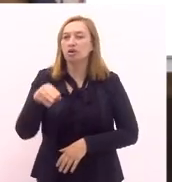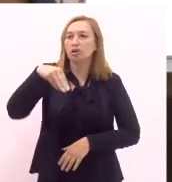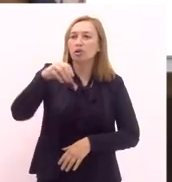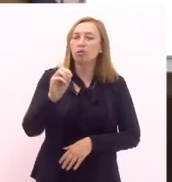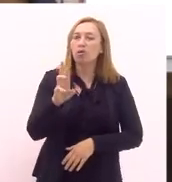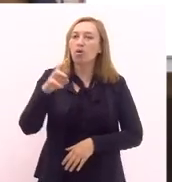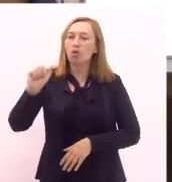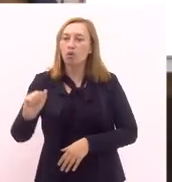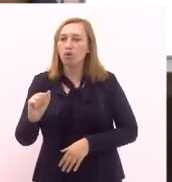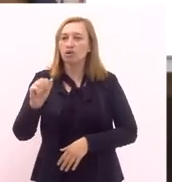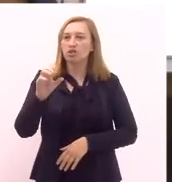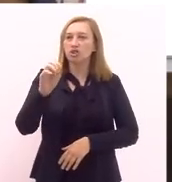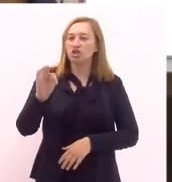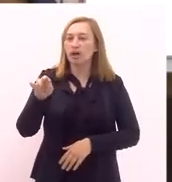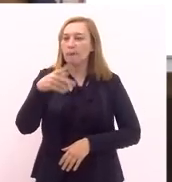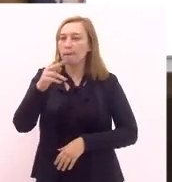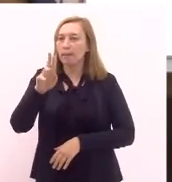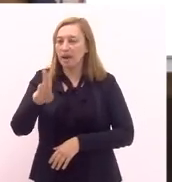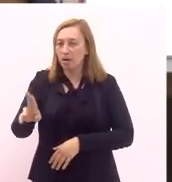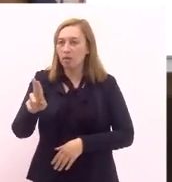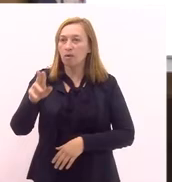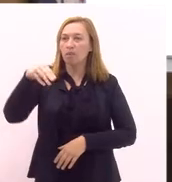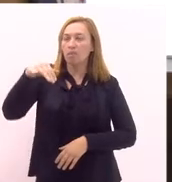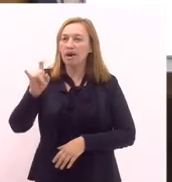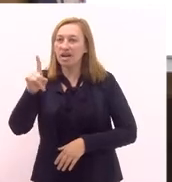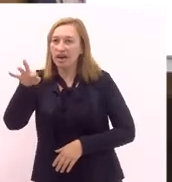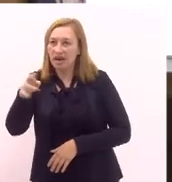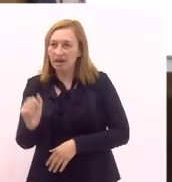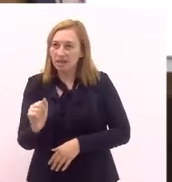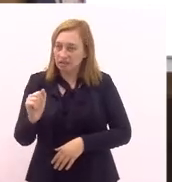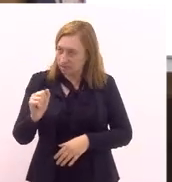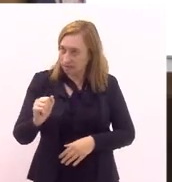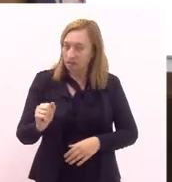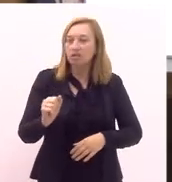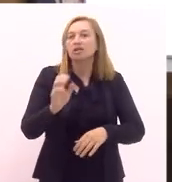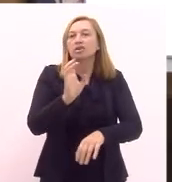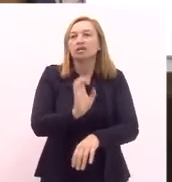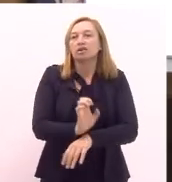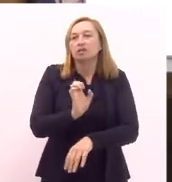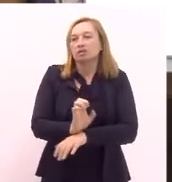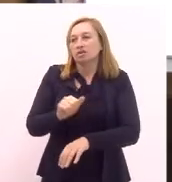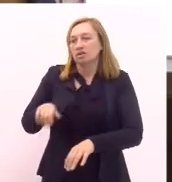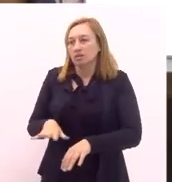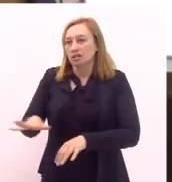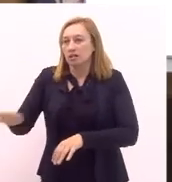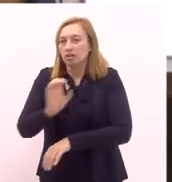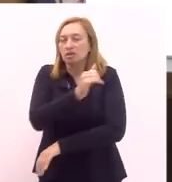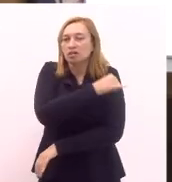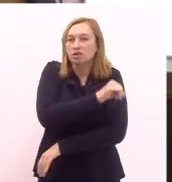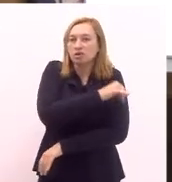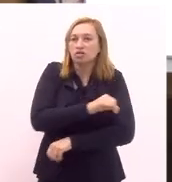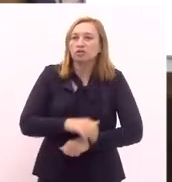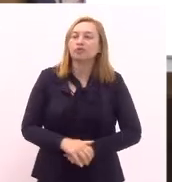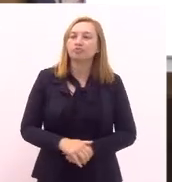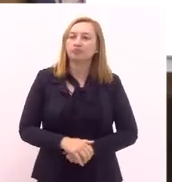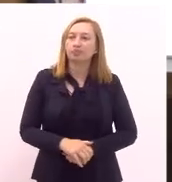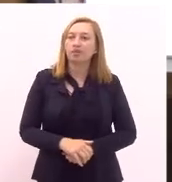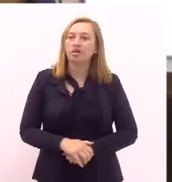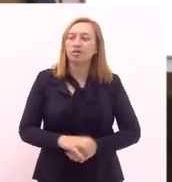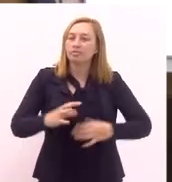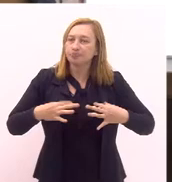57 anos iniciou sua trajetória na associação das favelas do Estado do Rio de Janeiro tendo sido